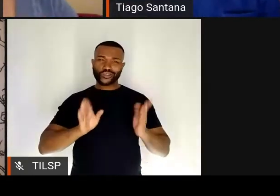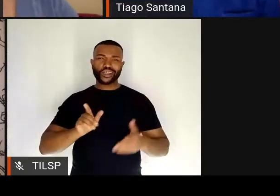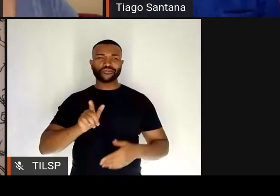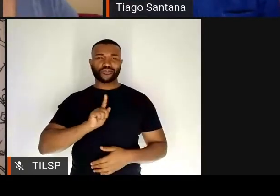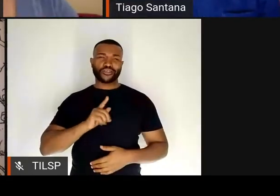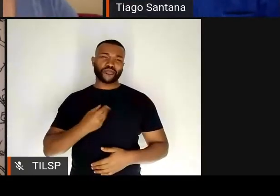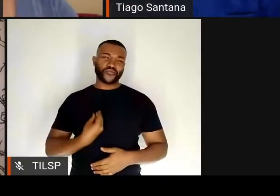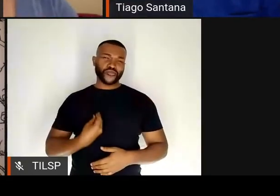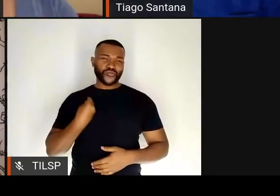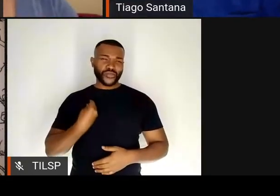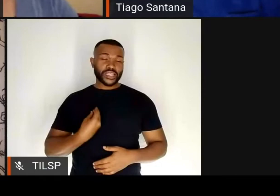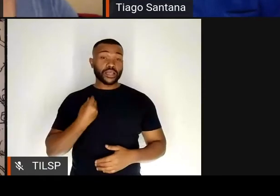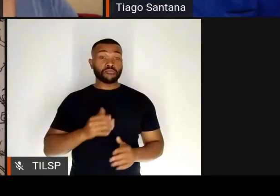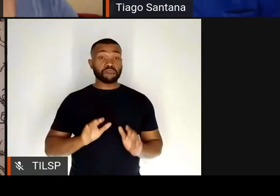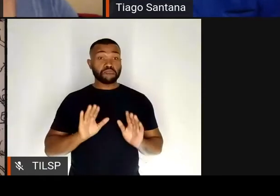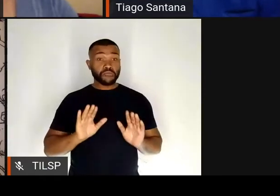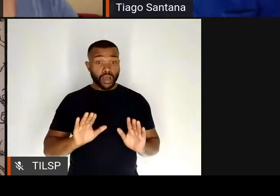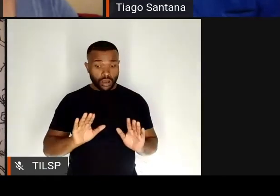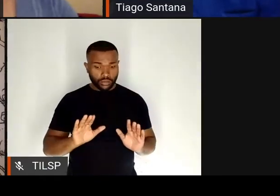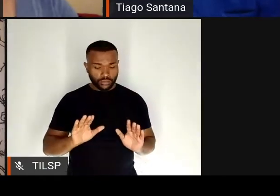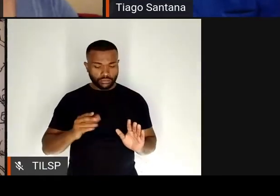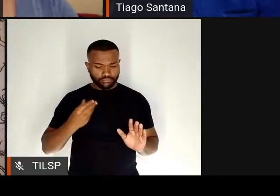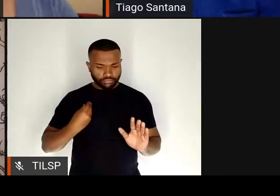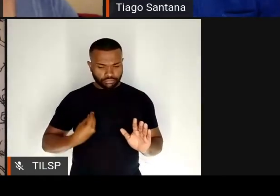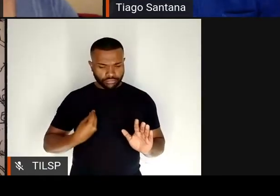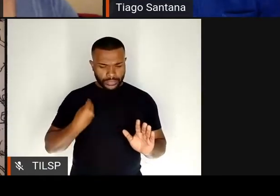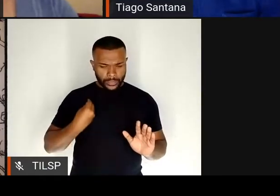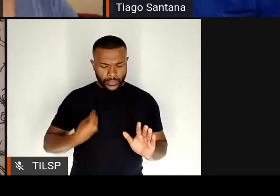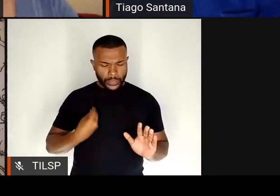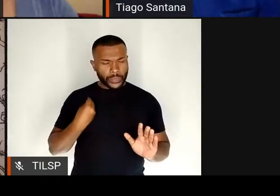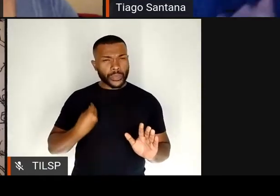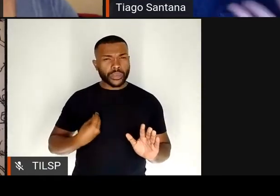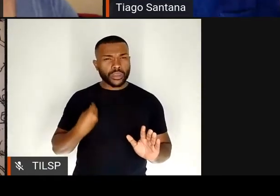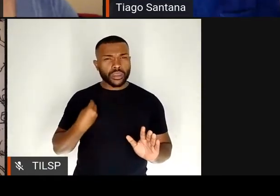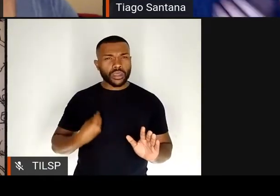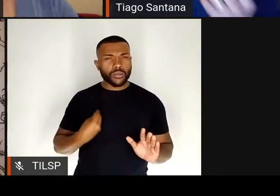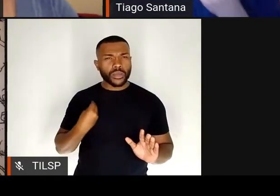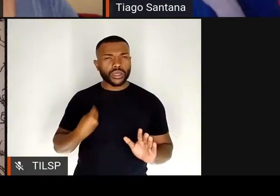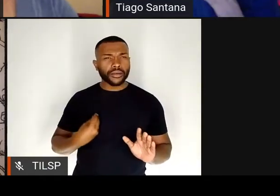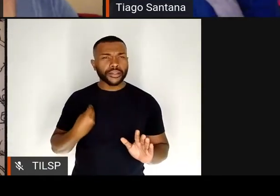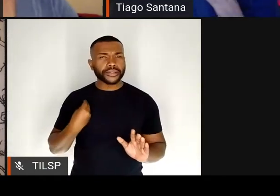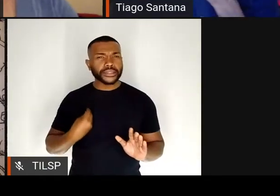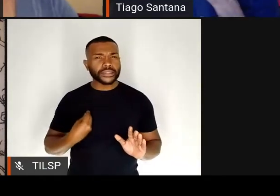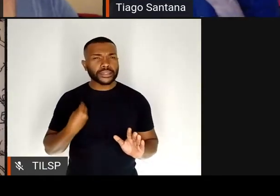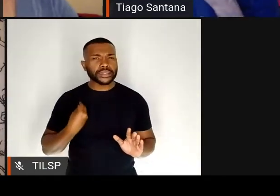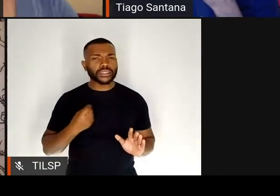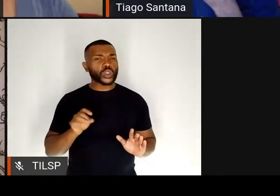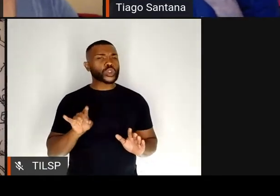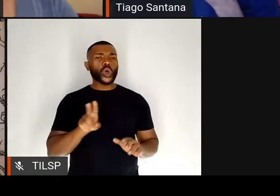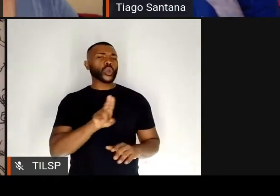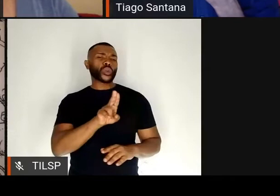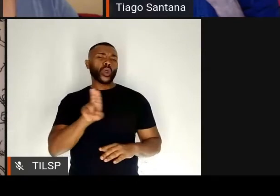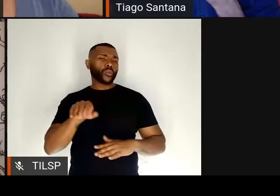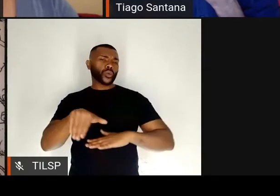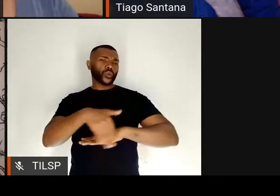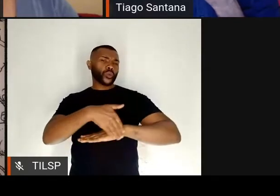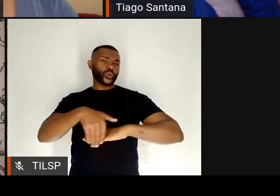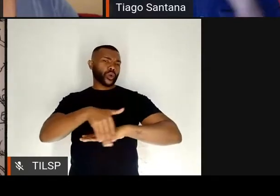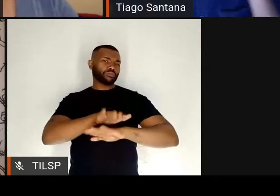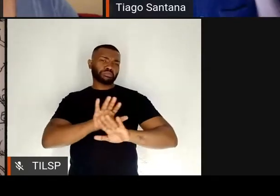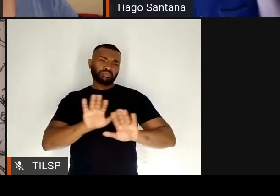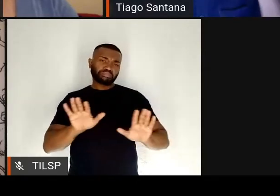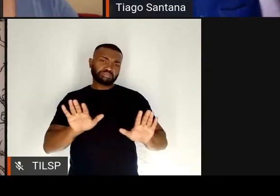então. Só que essa presença era uma presença de um simples nome de rua. Né?